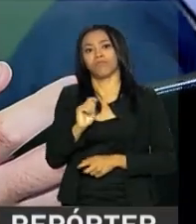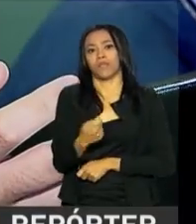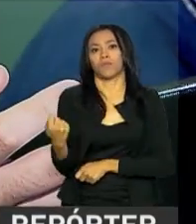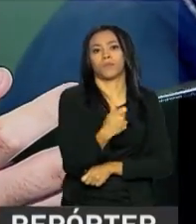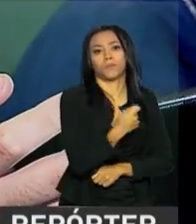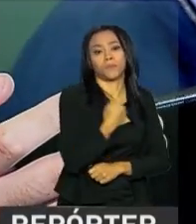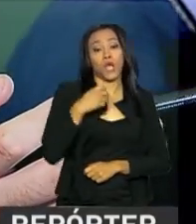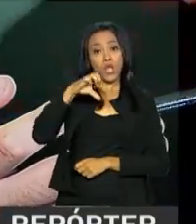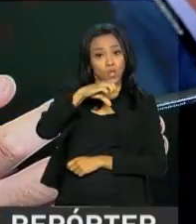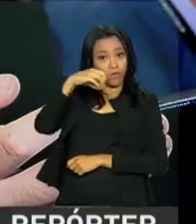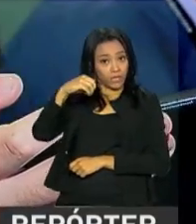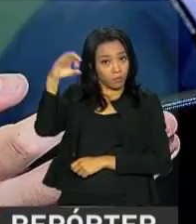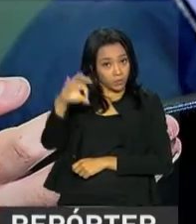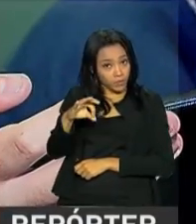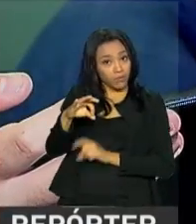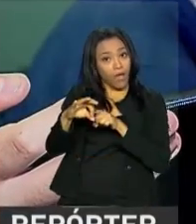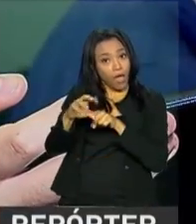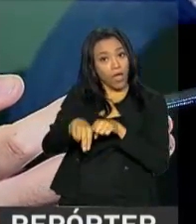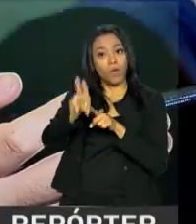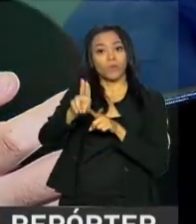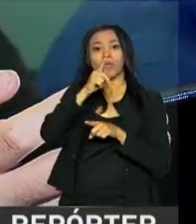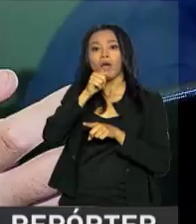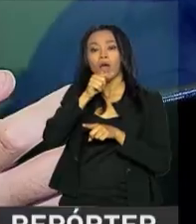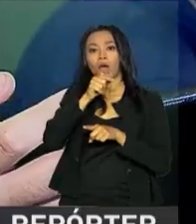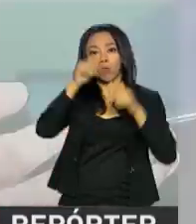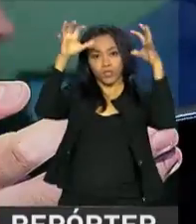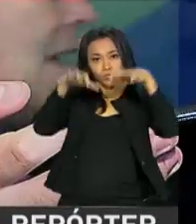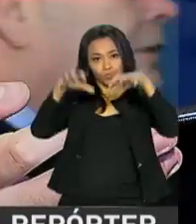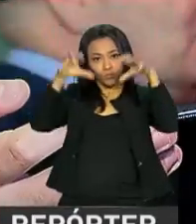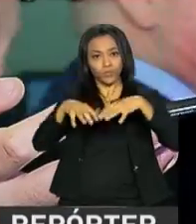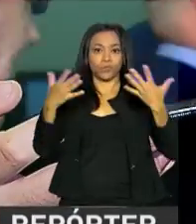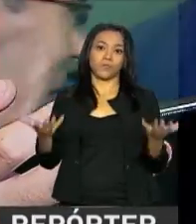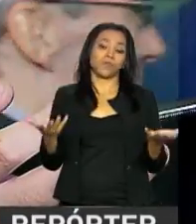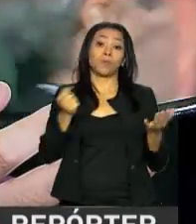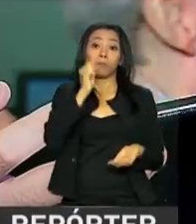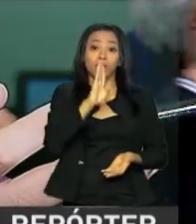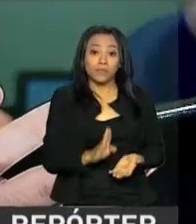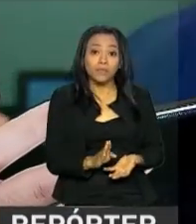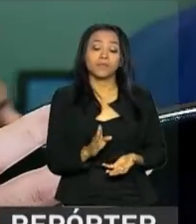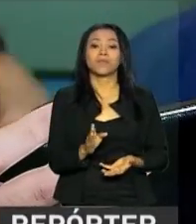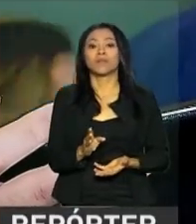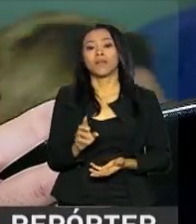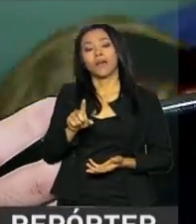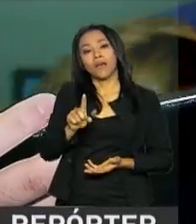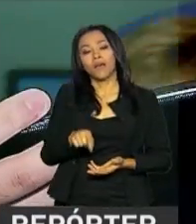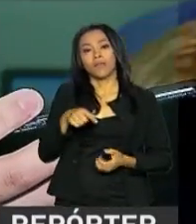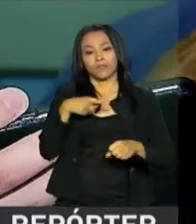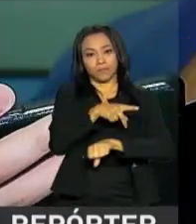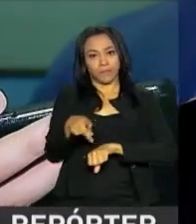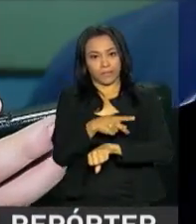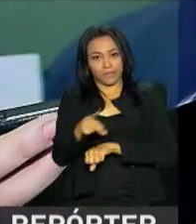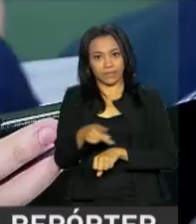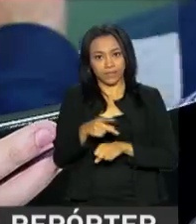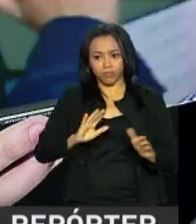90% da nossa agricultura utiliza água de precipitação então o brasil é um país que